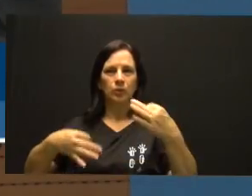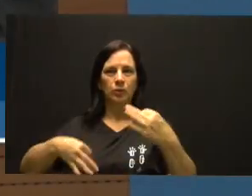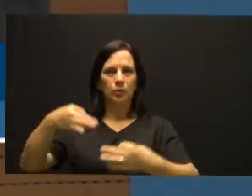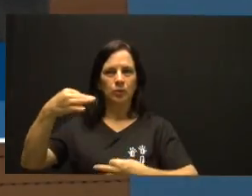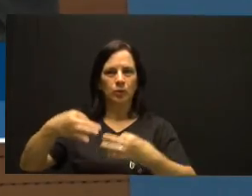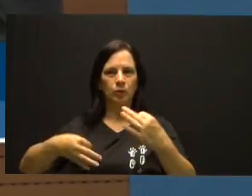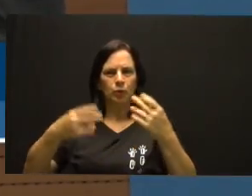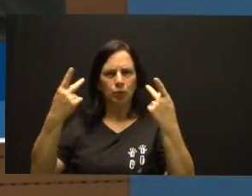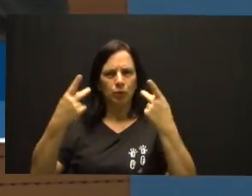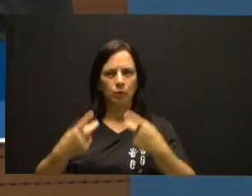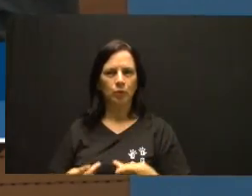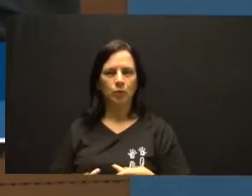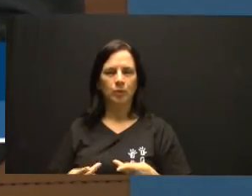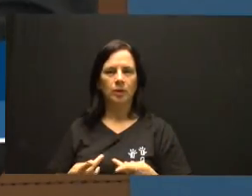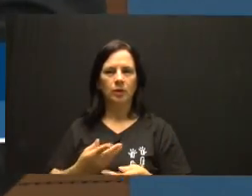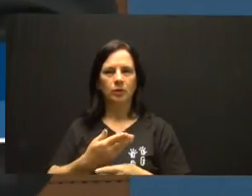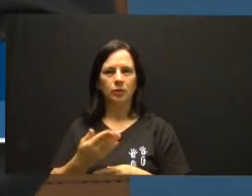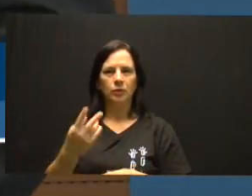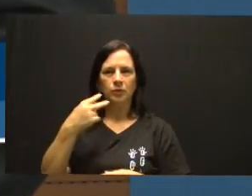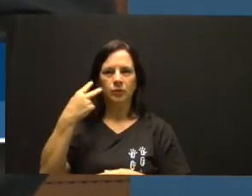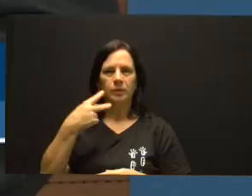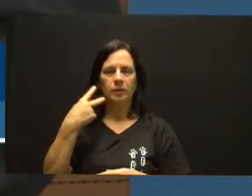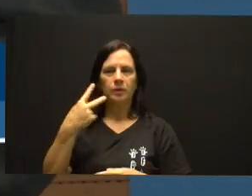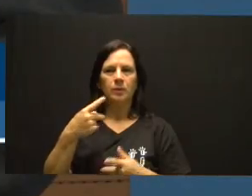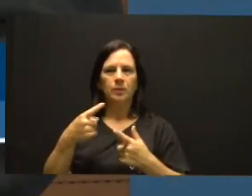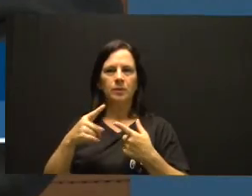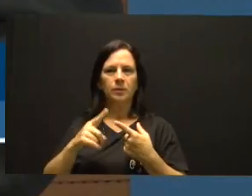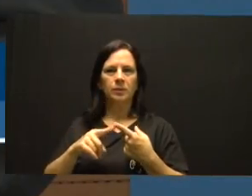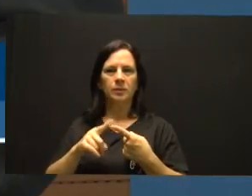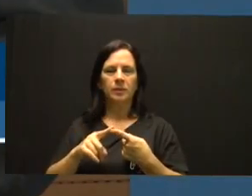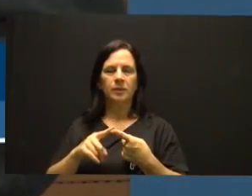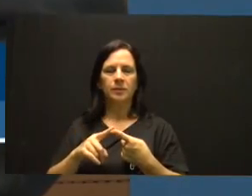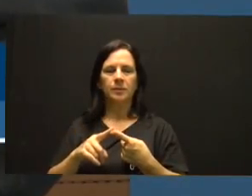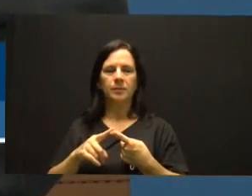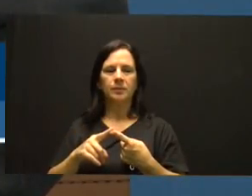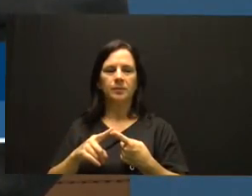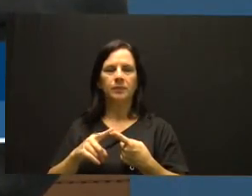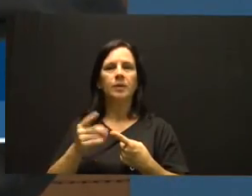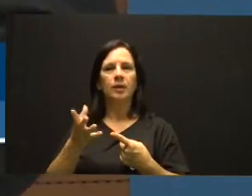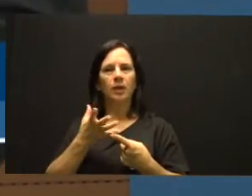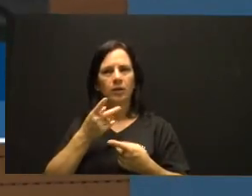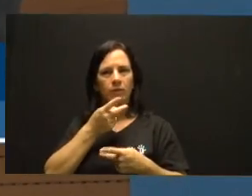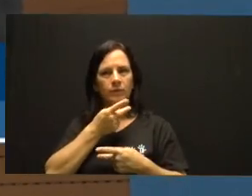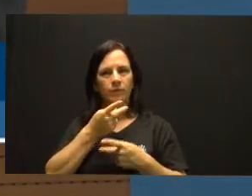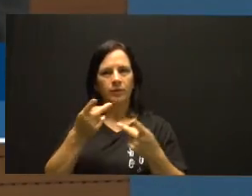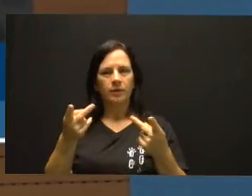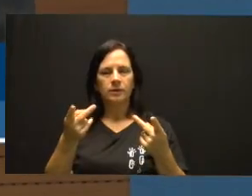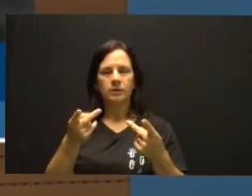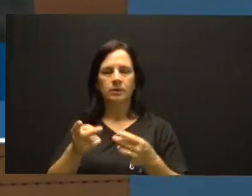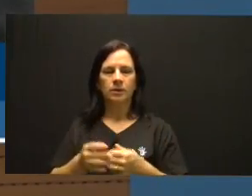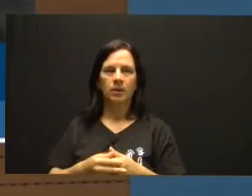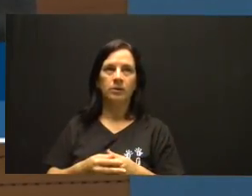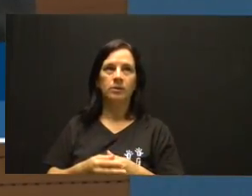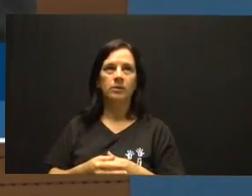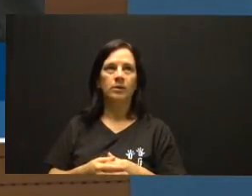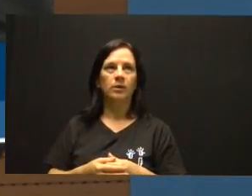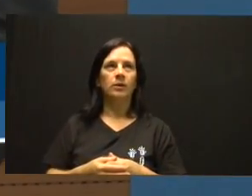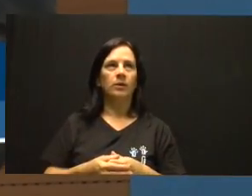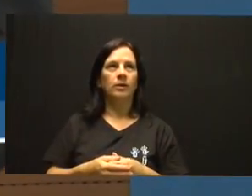de humanidade, nobres vereadores, primeiro, eu queria aqui falar